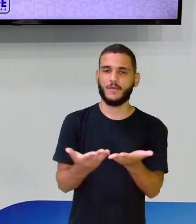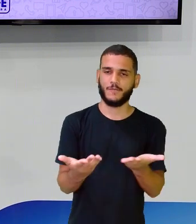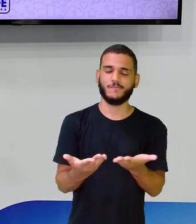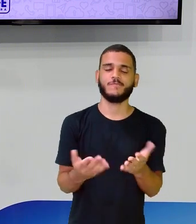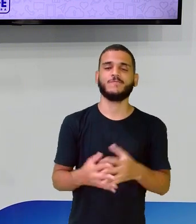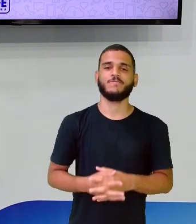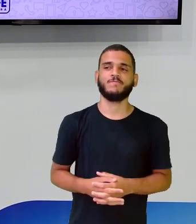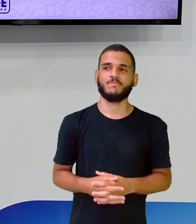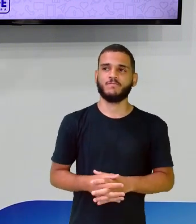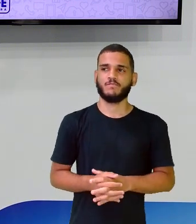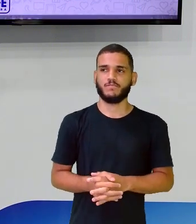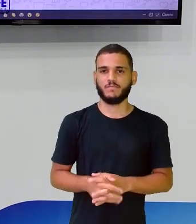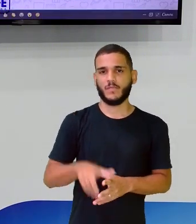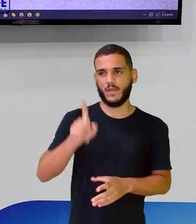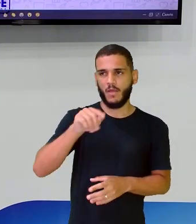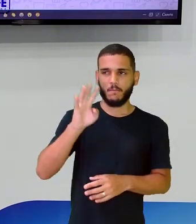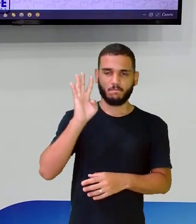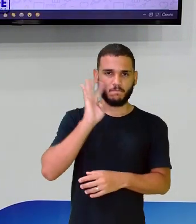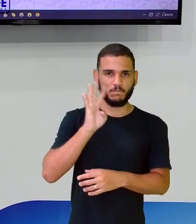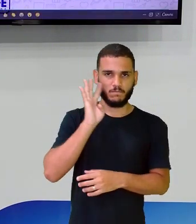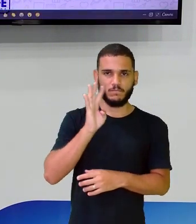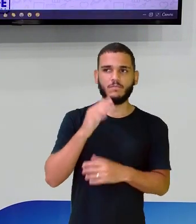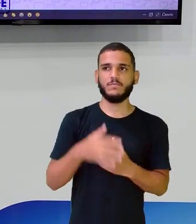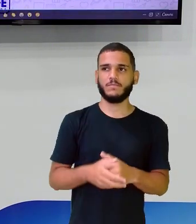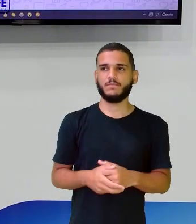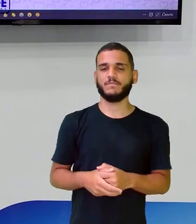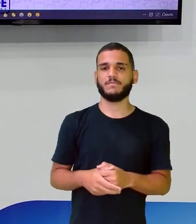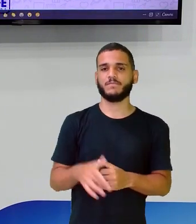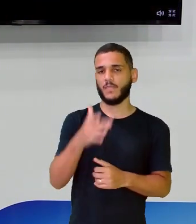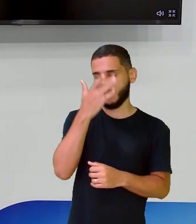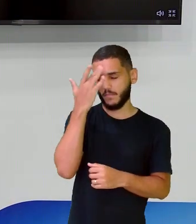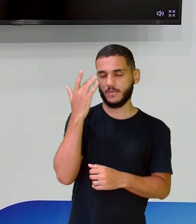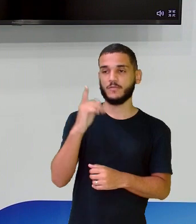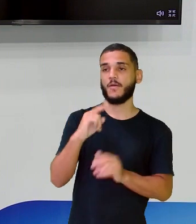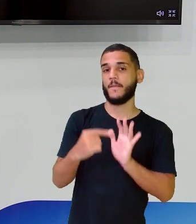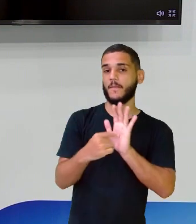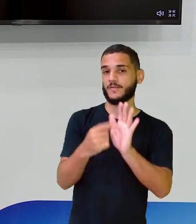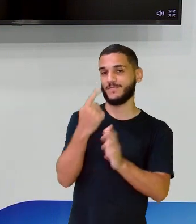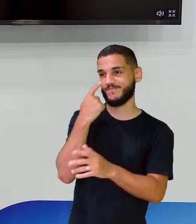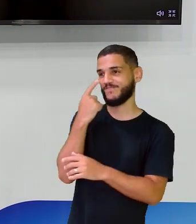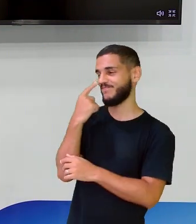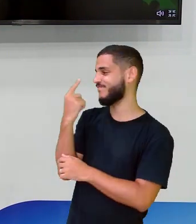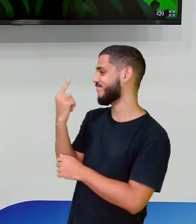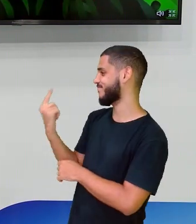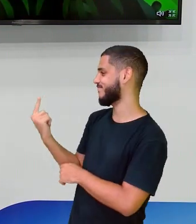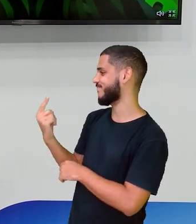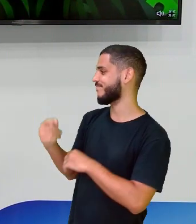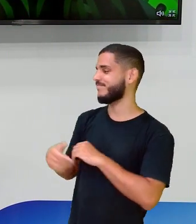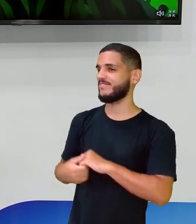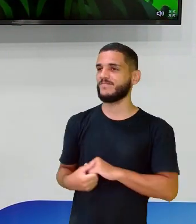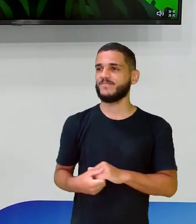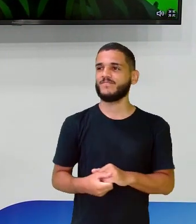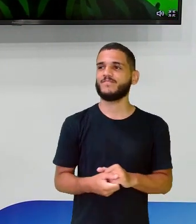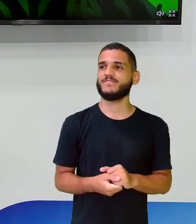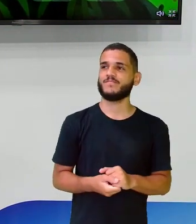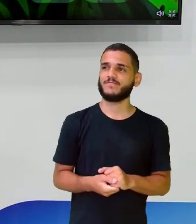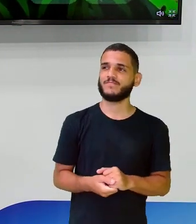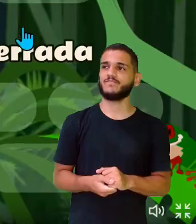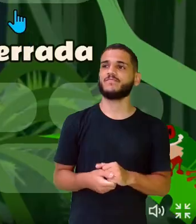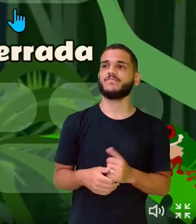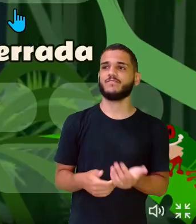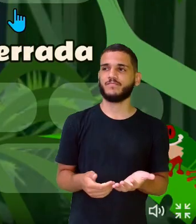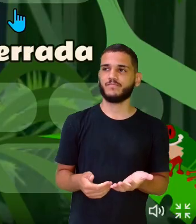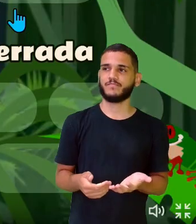para os nossos estudantes, que é bem legal, olha só. A produção vai colocar aqui agora. Então, classifique a maneira